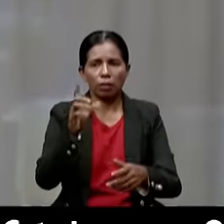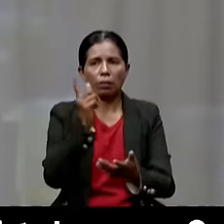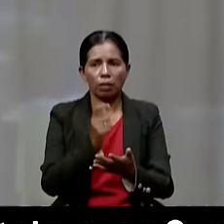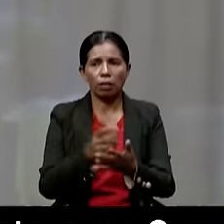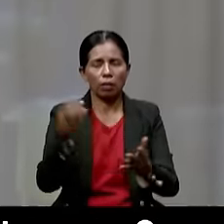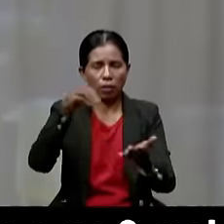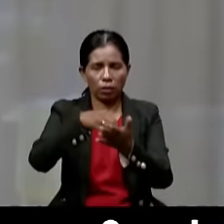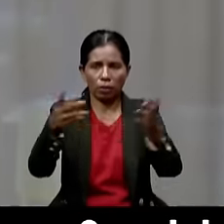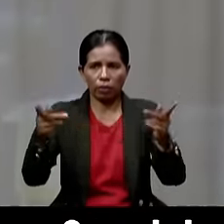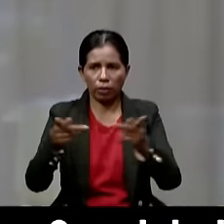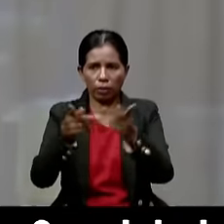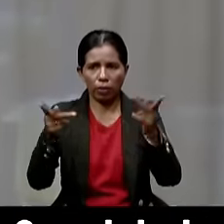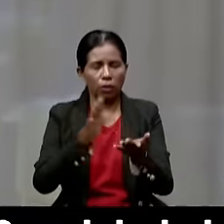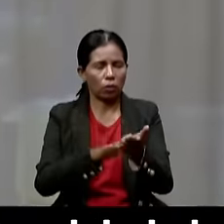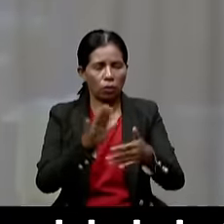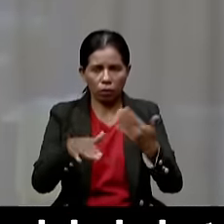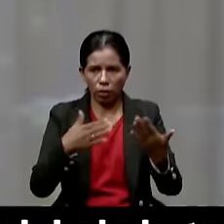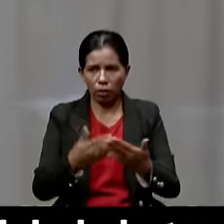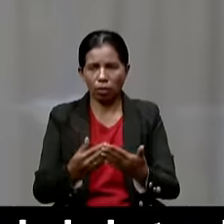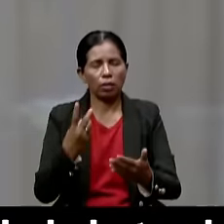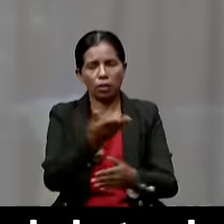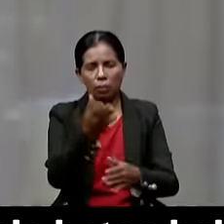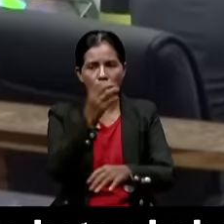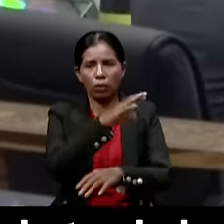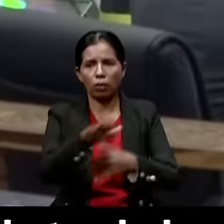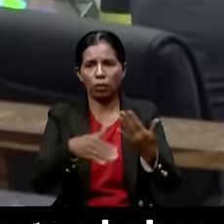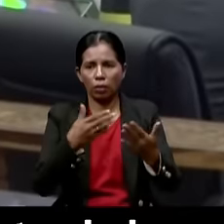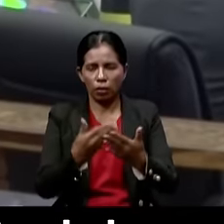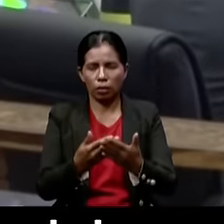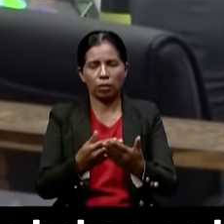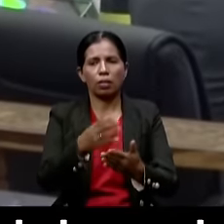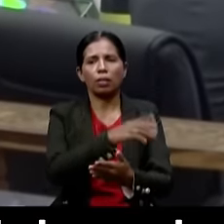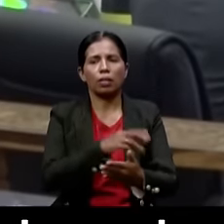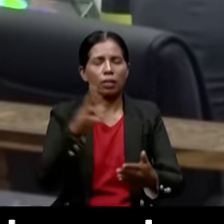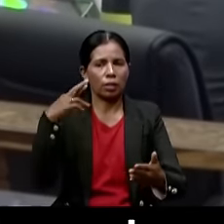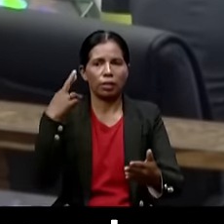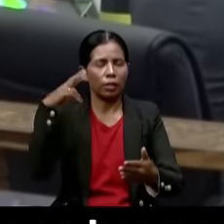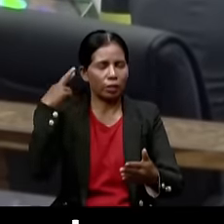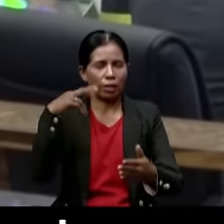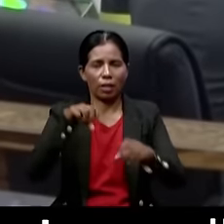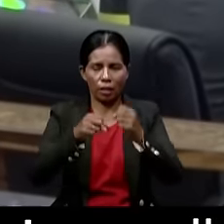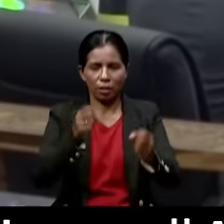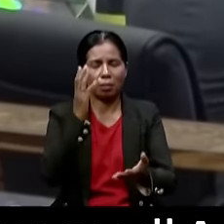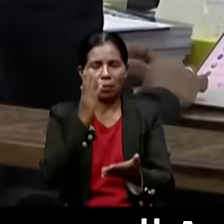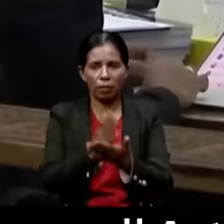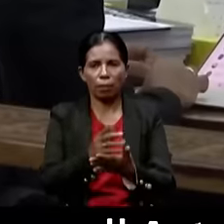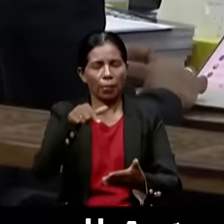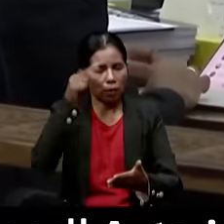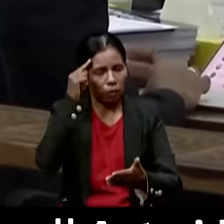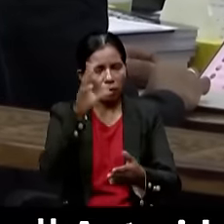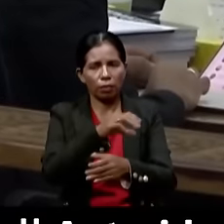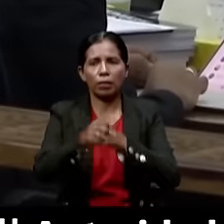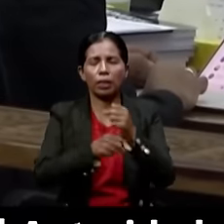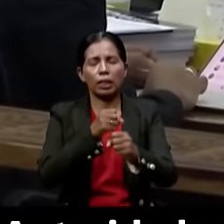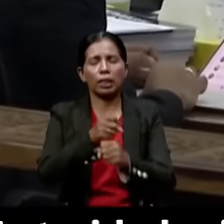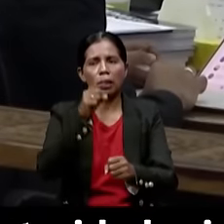tá onde refata em selo que escola ser neta a rotona, a fia de tabotes em rádio a atem se para ou não. Nebe la lica ansi demais. Governo ida nem foi entina